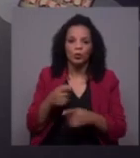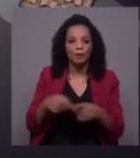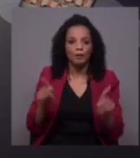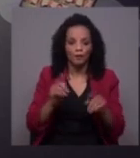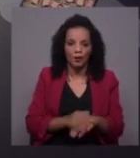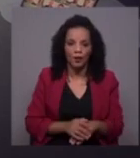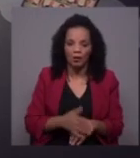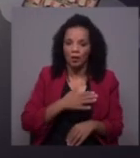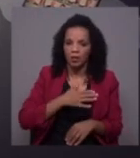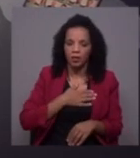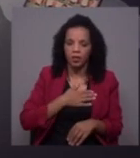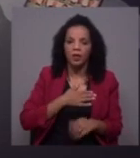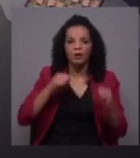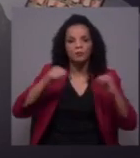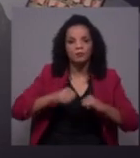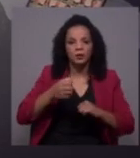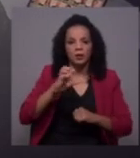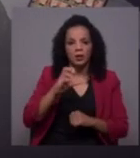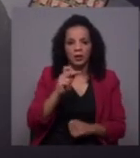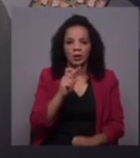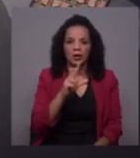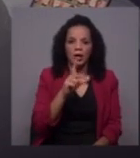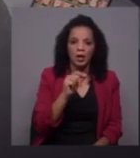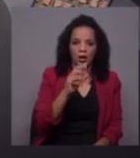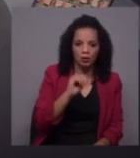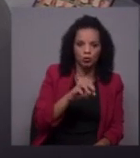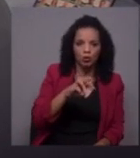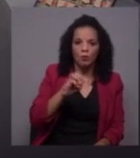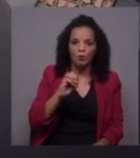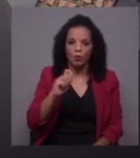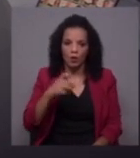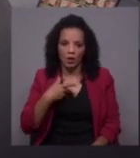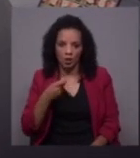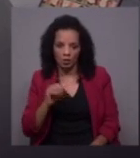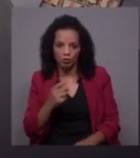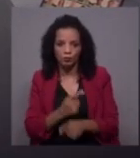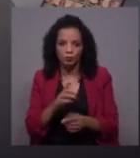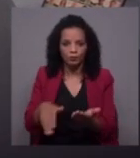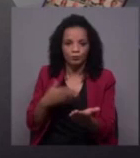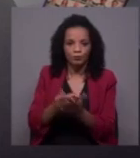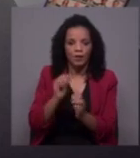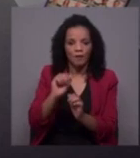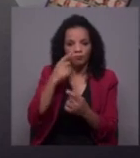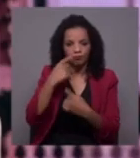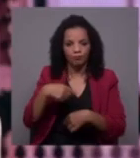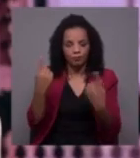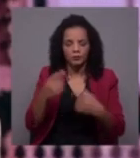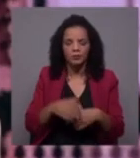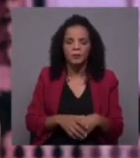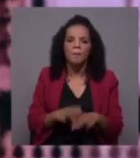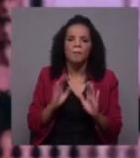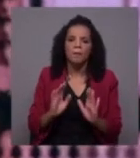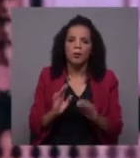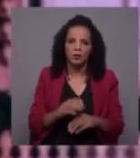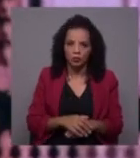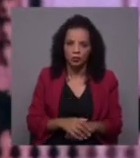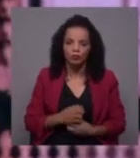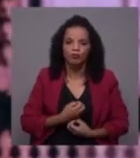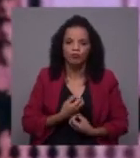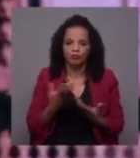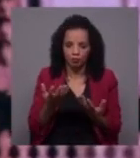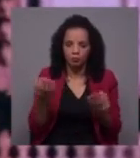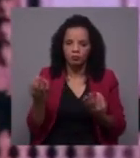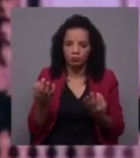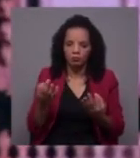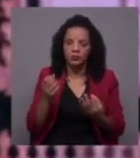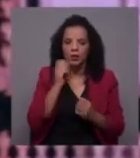Não quis um entendimento com Carlos Moedas quando Carlos Moedas apresentou a sua candidatura, mas já manifestou disponibilidade